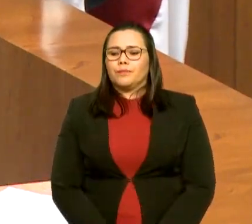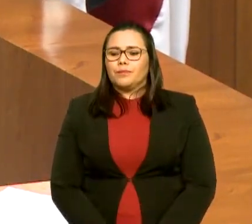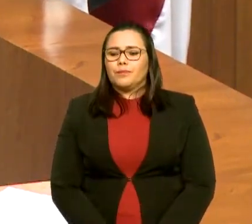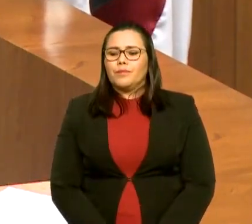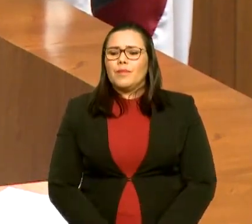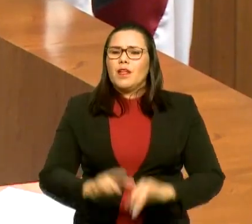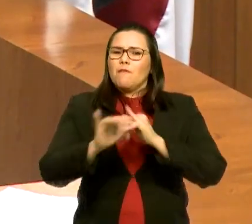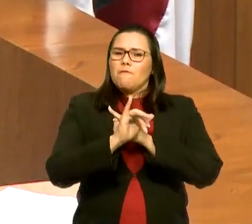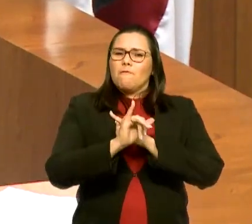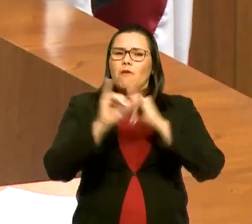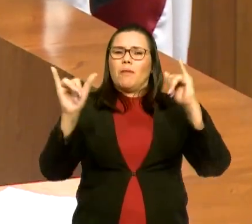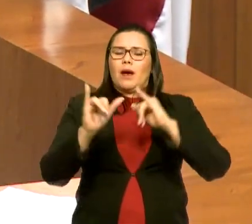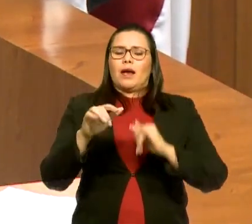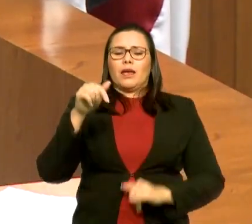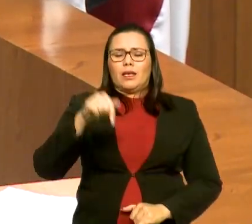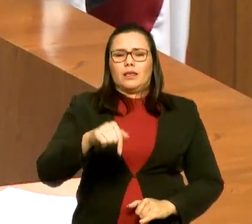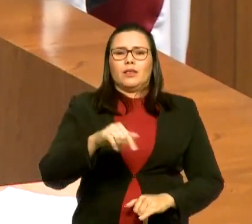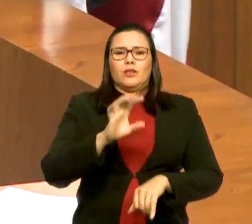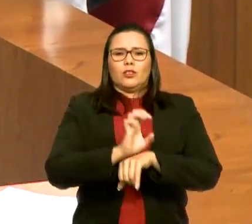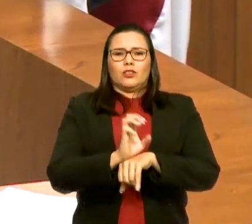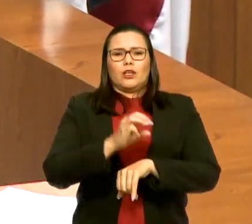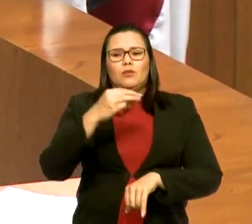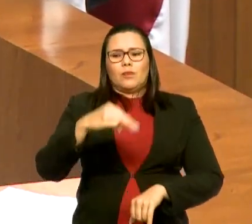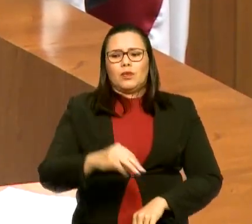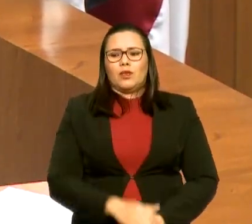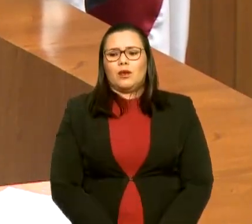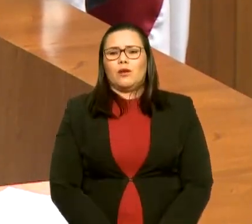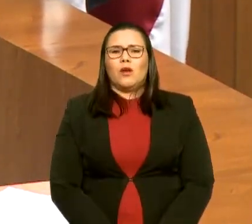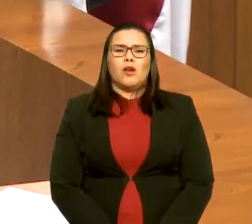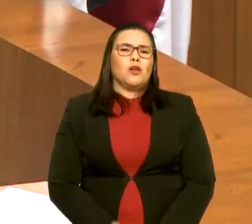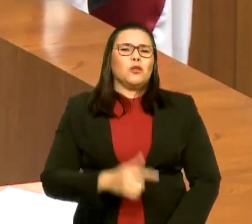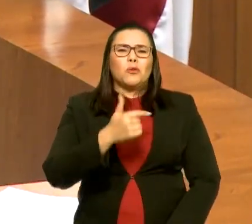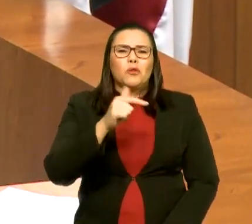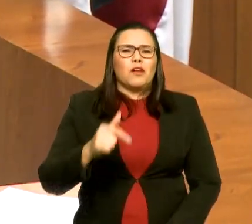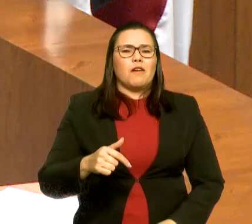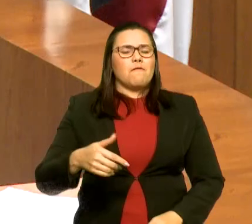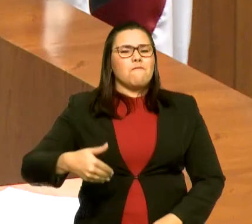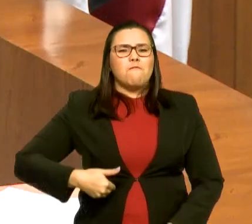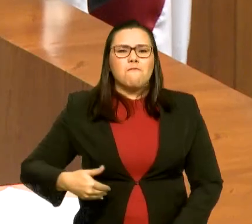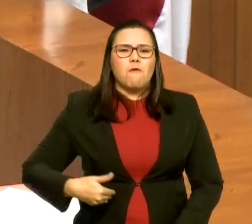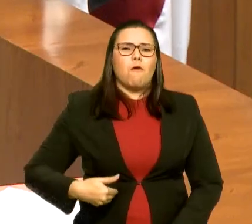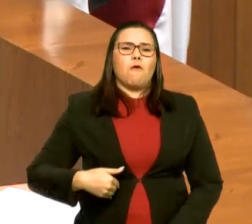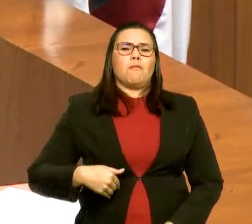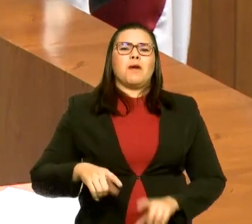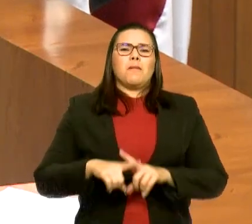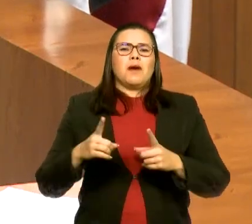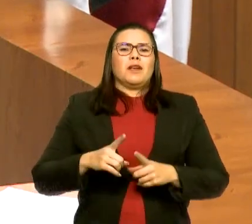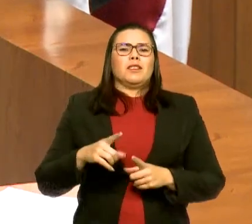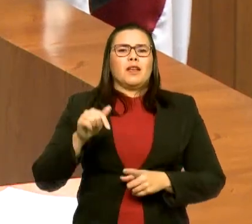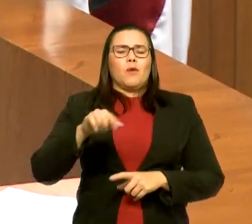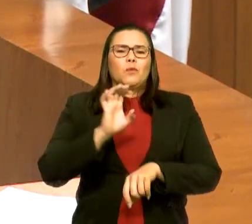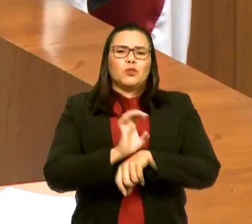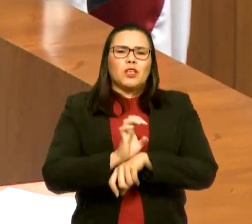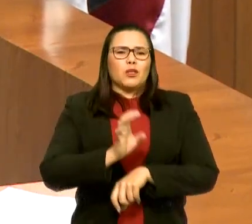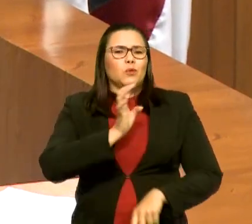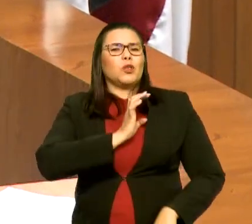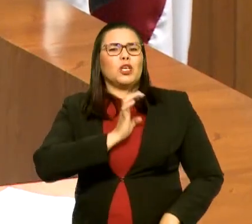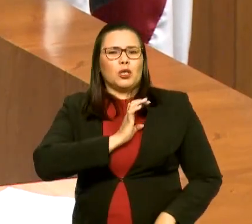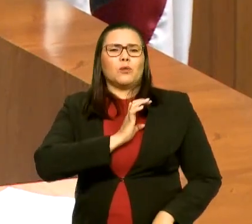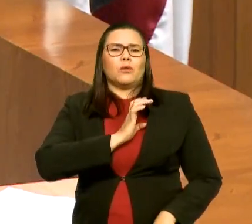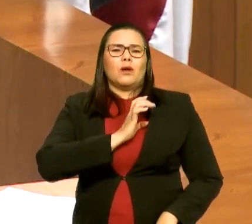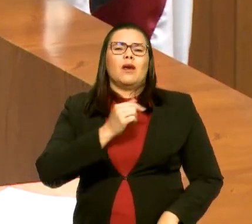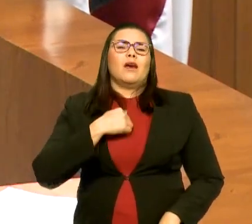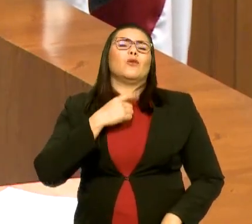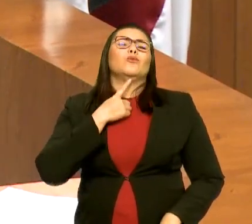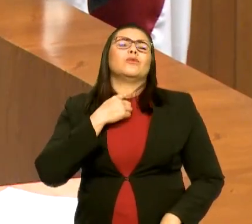nosso Maranhão se tornou um território livre de fome, próspero e desenvolvido. Esse desafio eu tenho convicção que, com o apoio